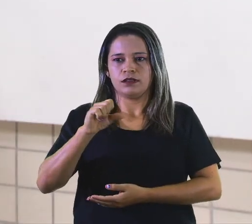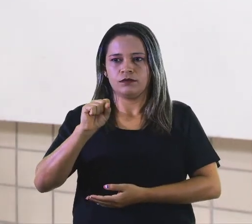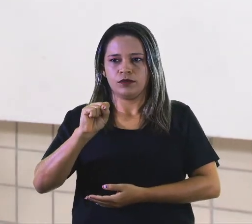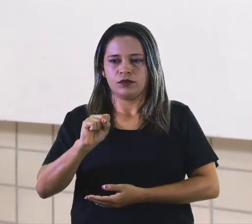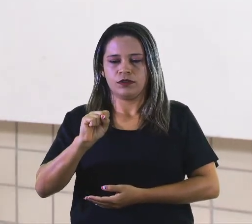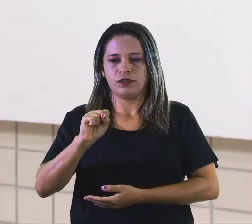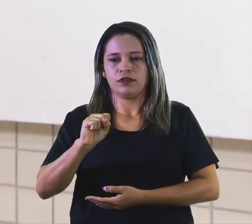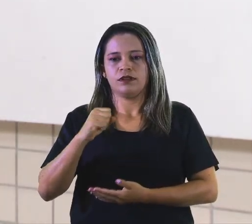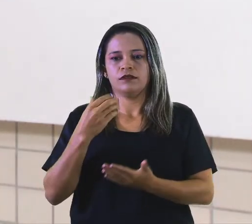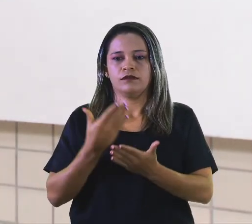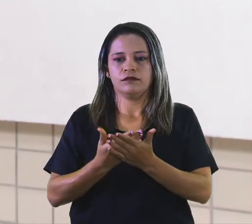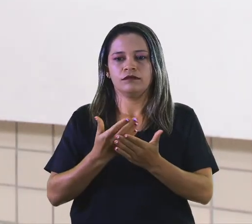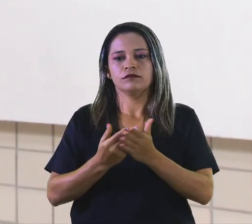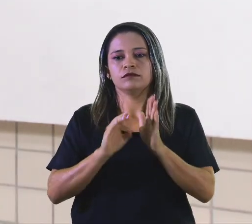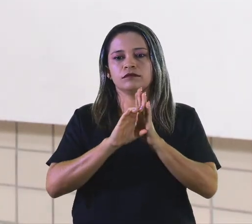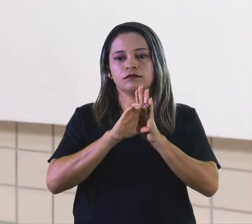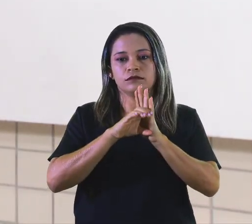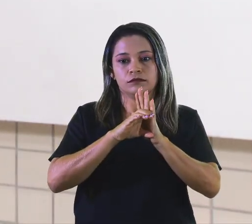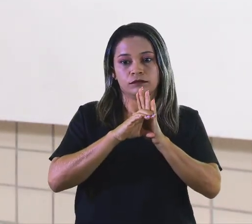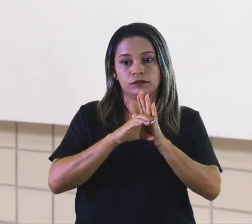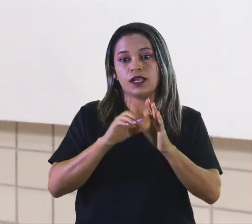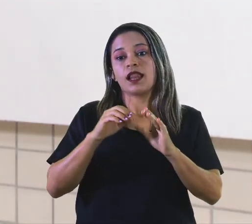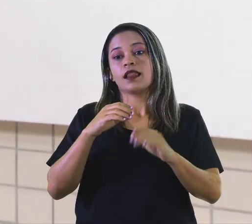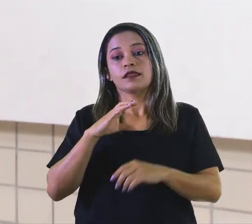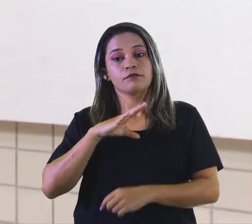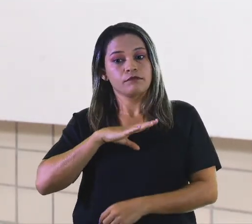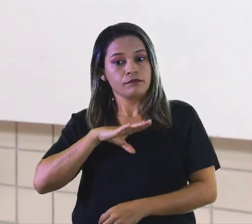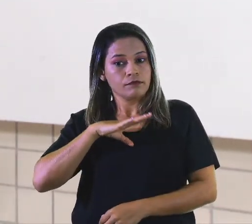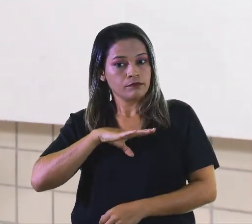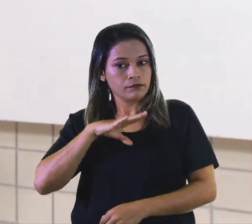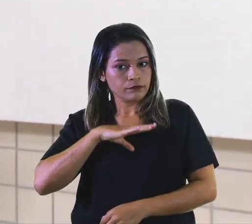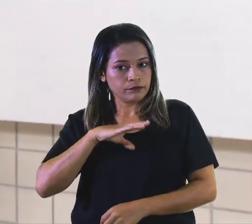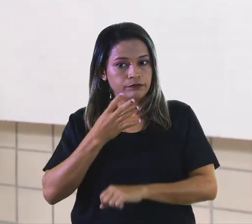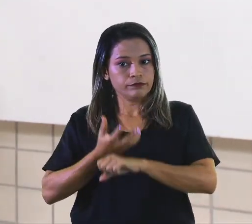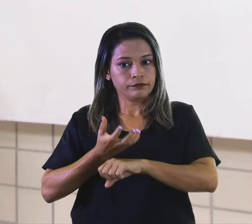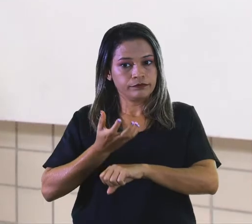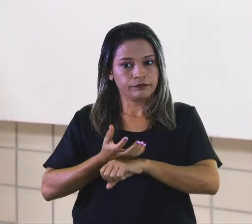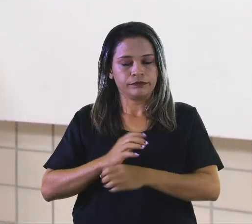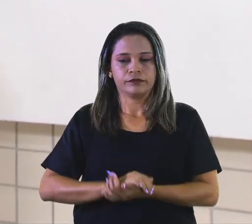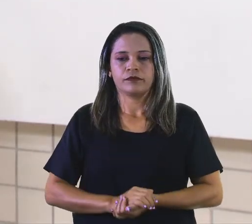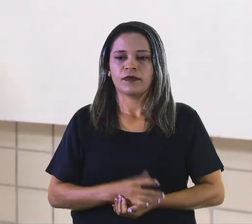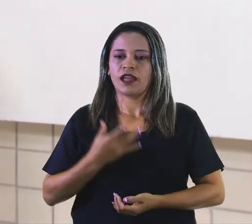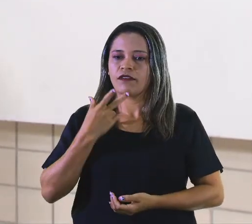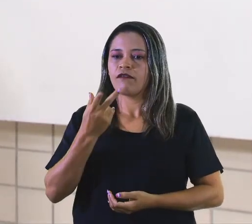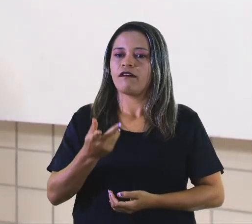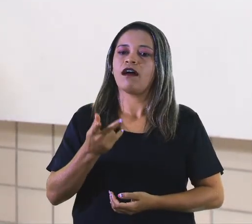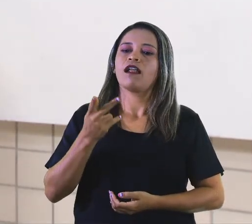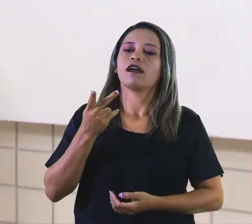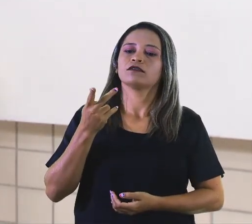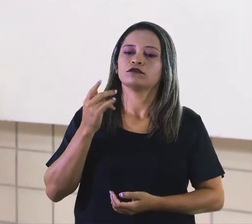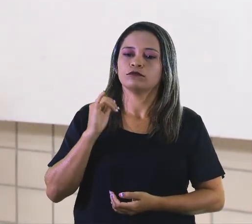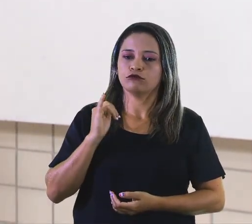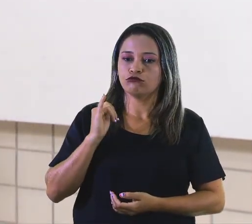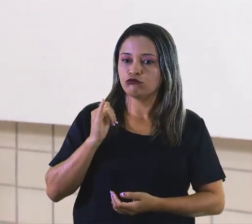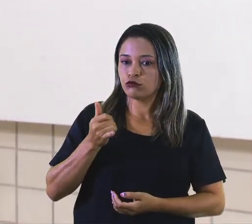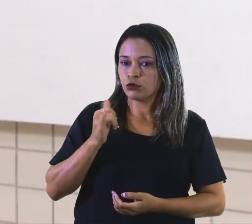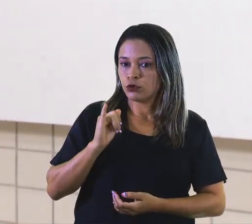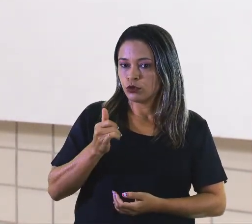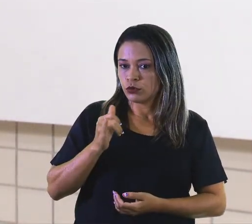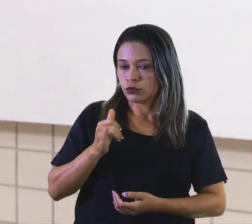do componente curricular de língua portuguesa. Nós ainda vamos estudar sobre os contos, certo? E ainda